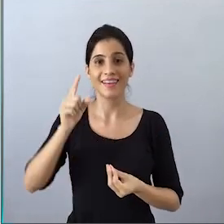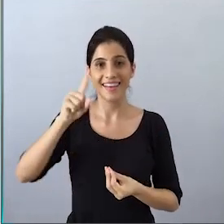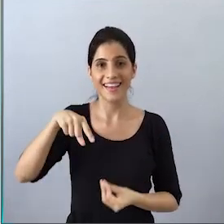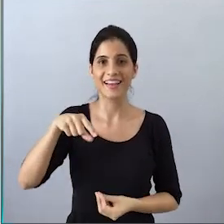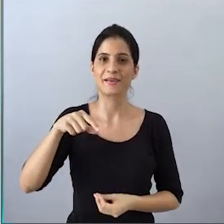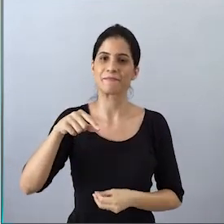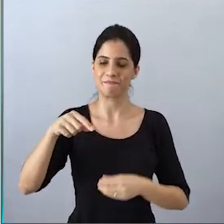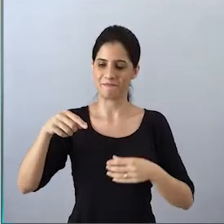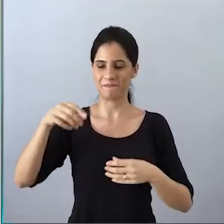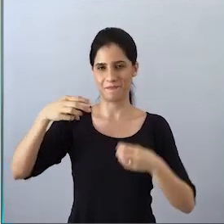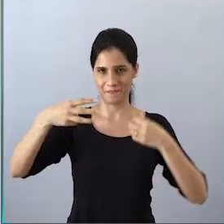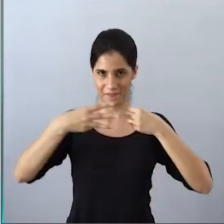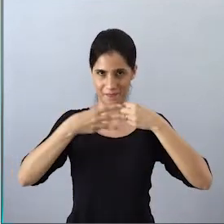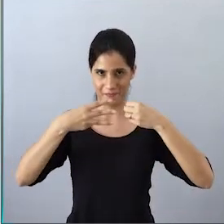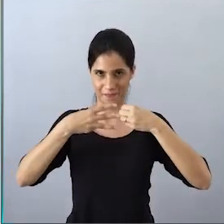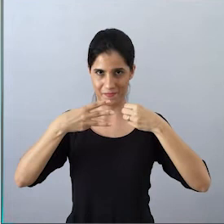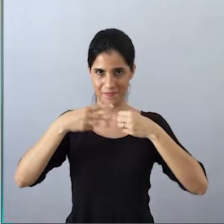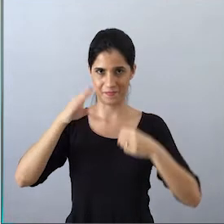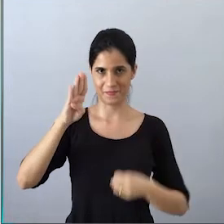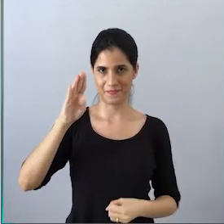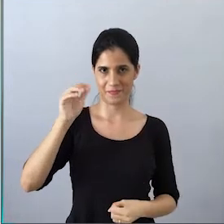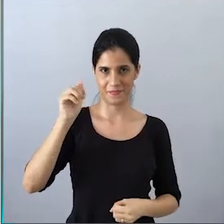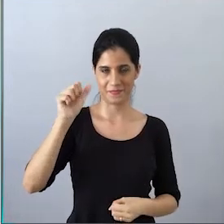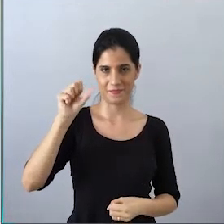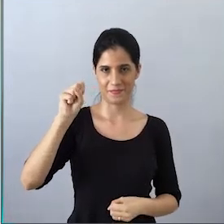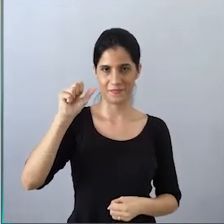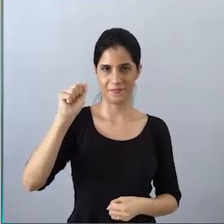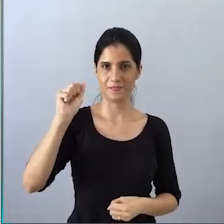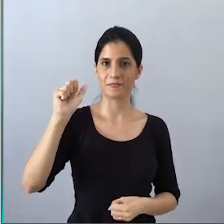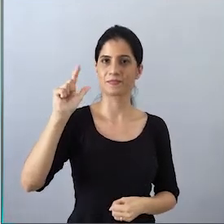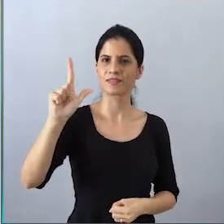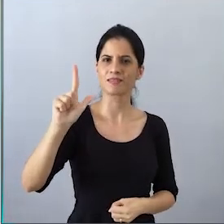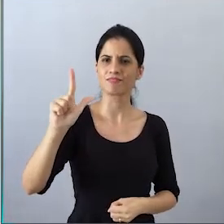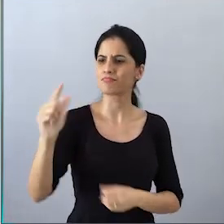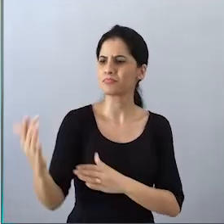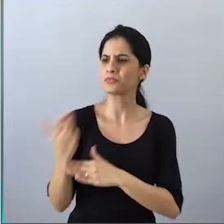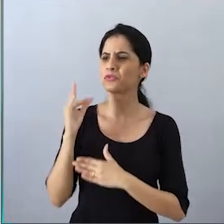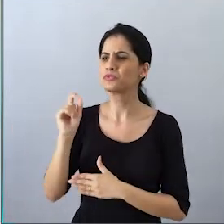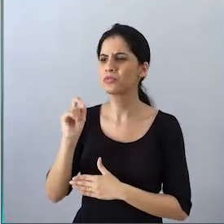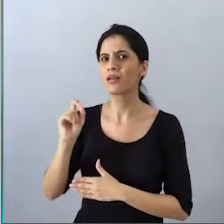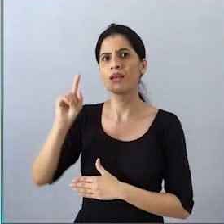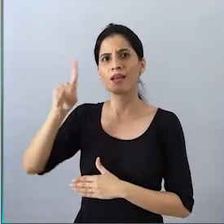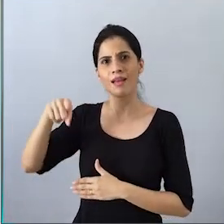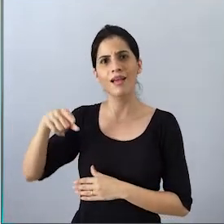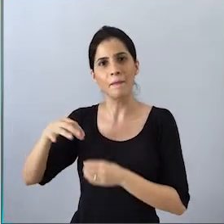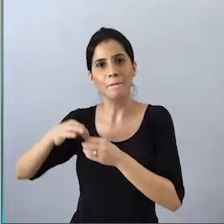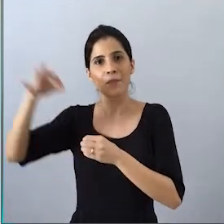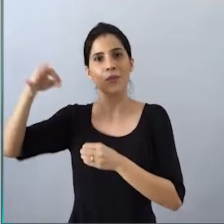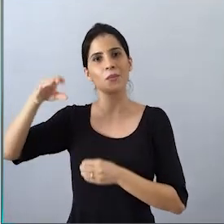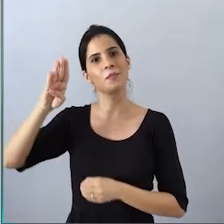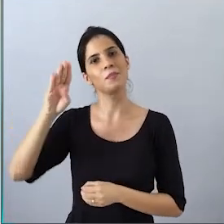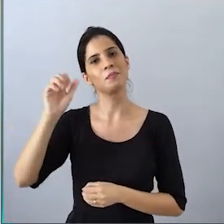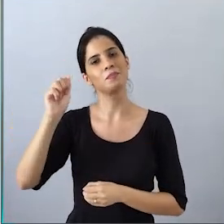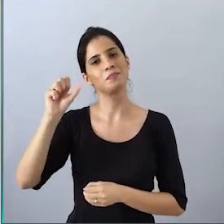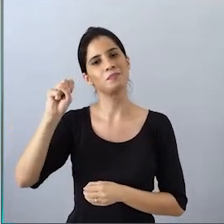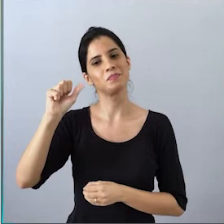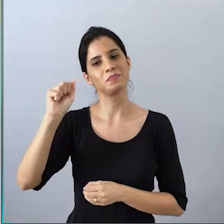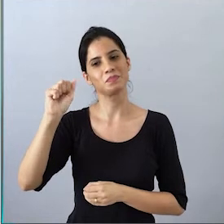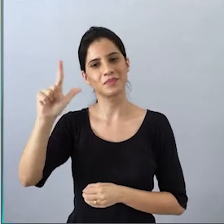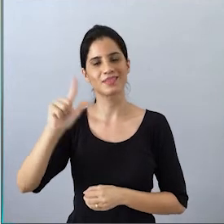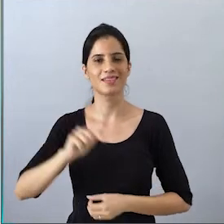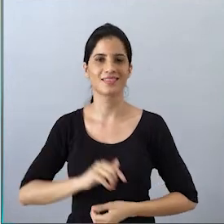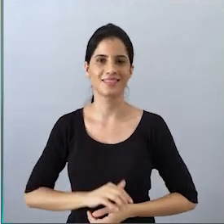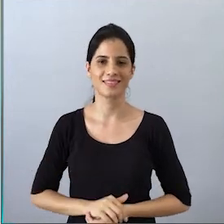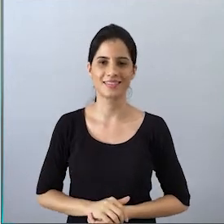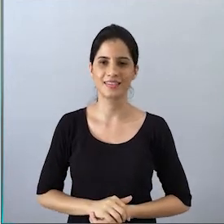obtida pela ação da membrana basal, que manterá a relação com as células pelo seu polo basal. Em microscopia de